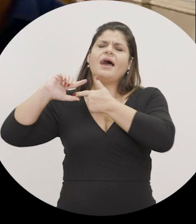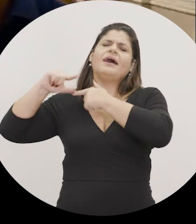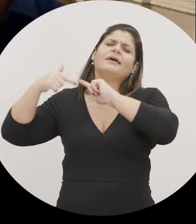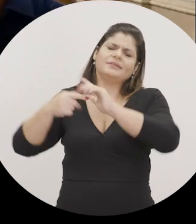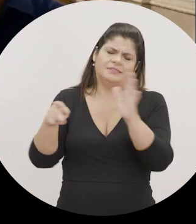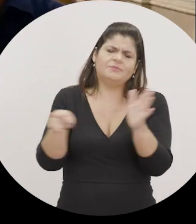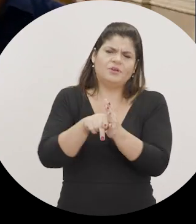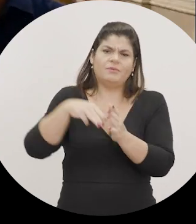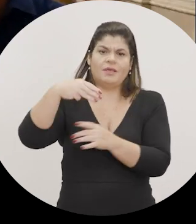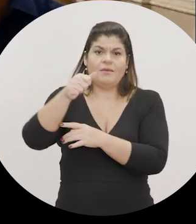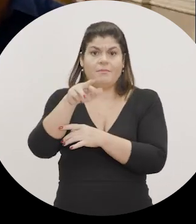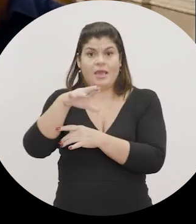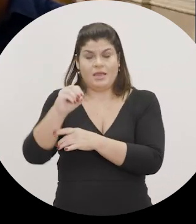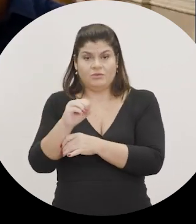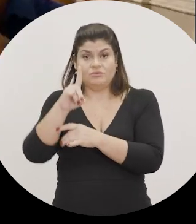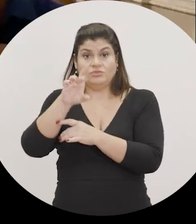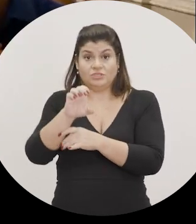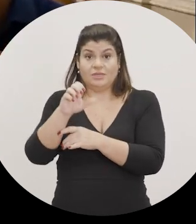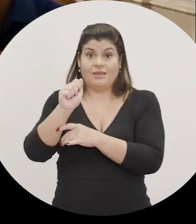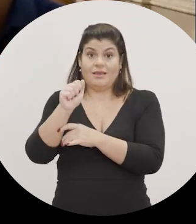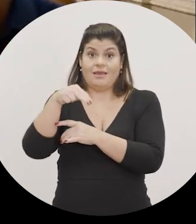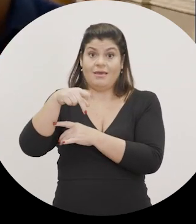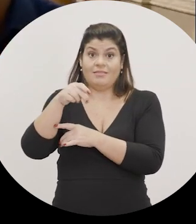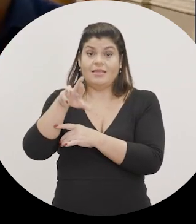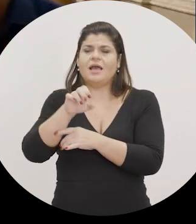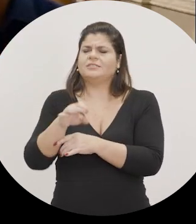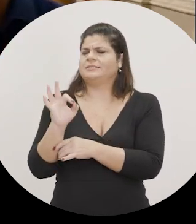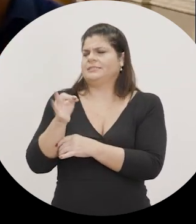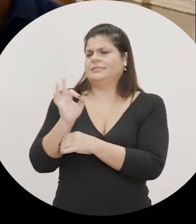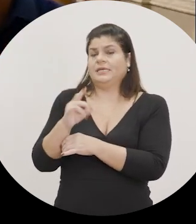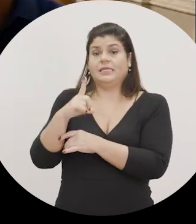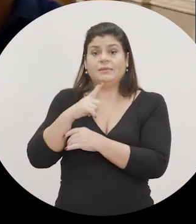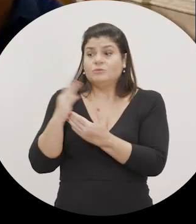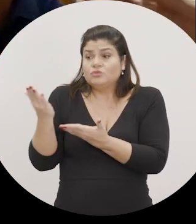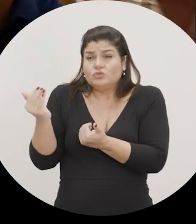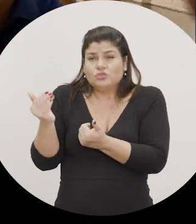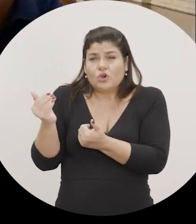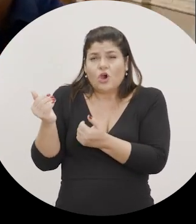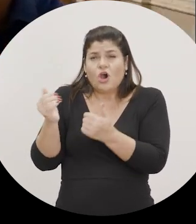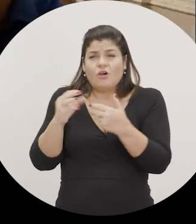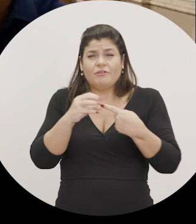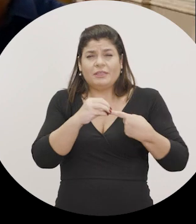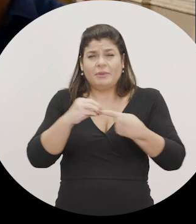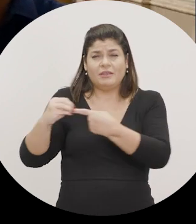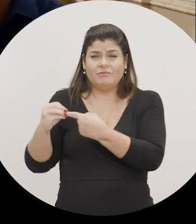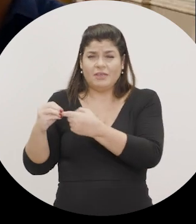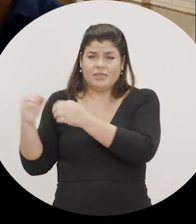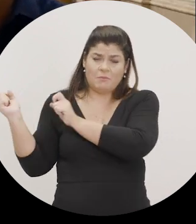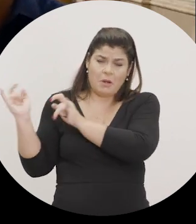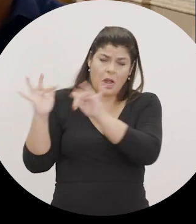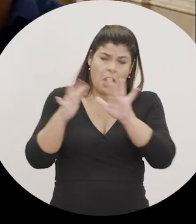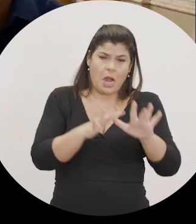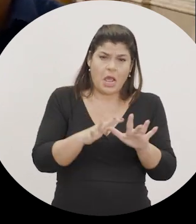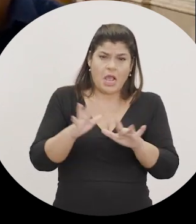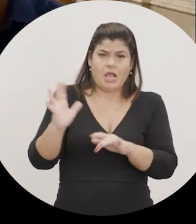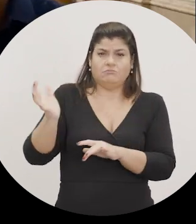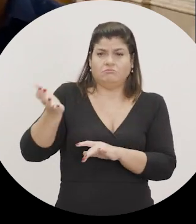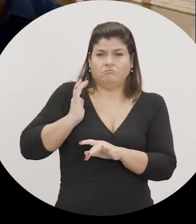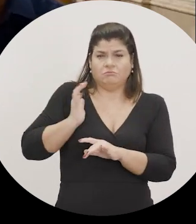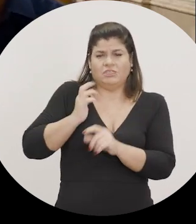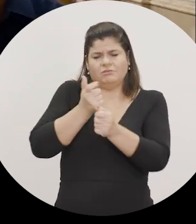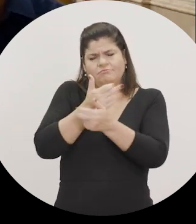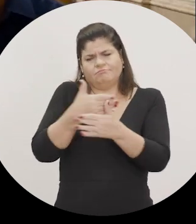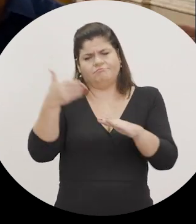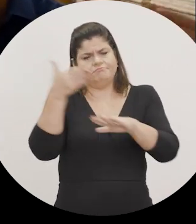né? Herança com certeza. Então a gente tem muitos jovens, a gente tem pessoas que vêm da periferia, tem pessoas da alta